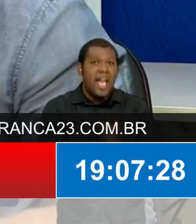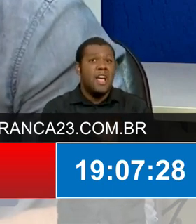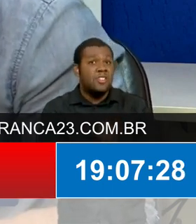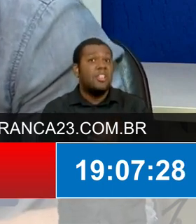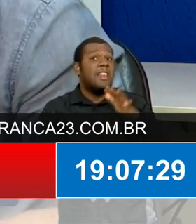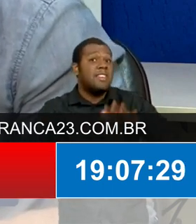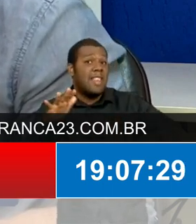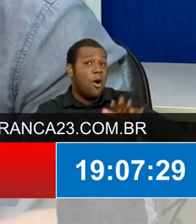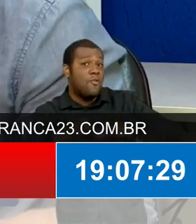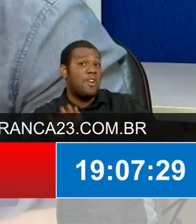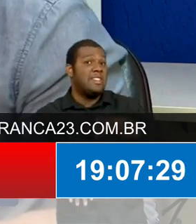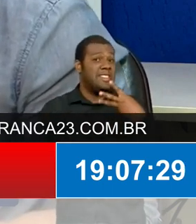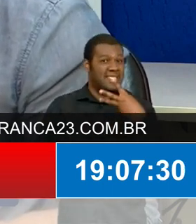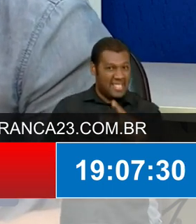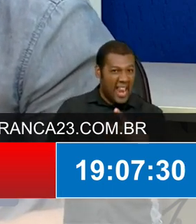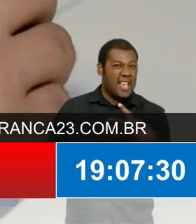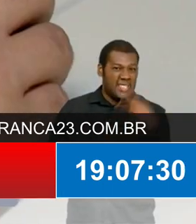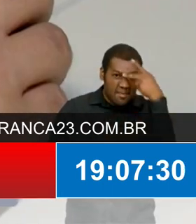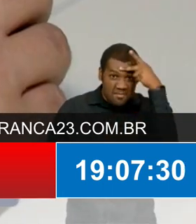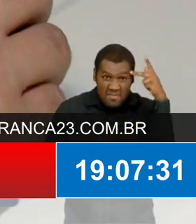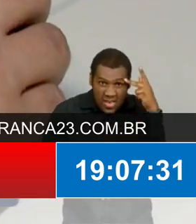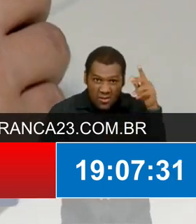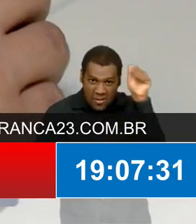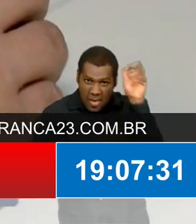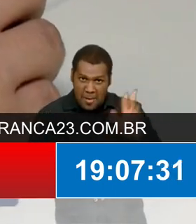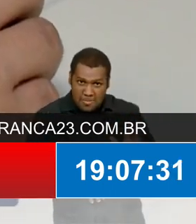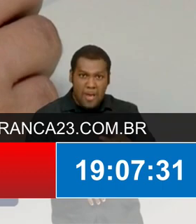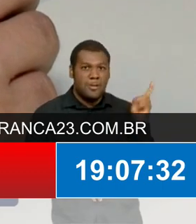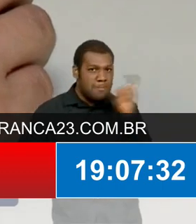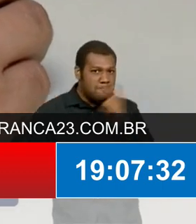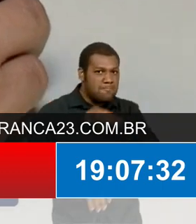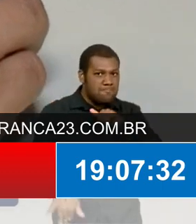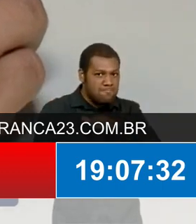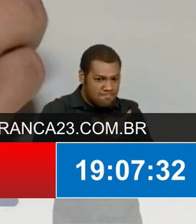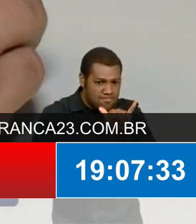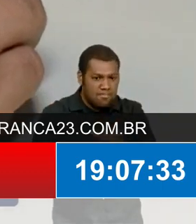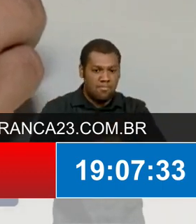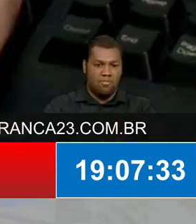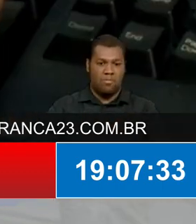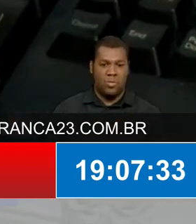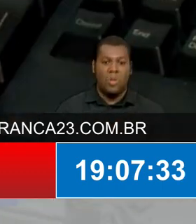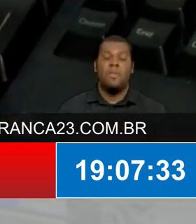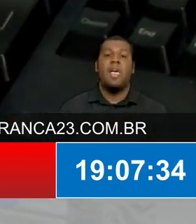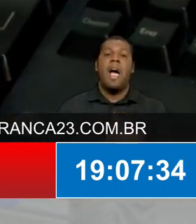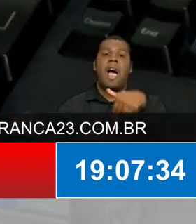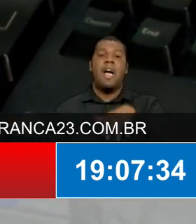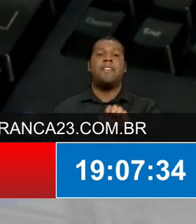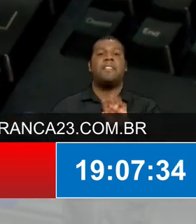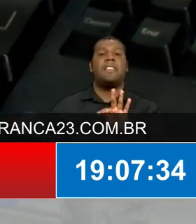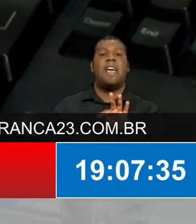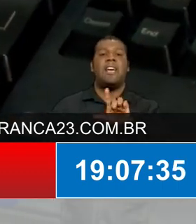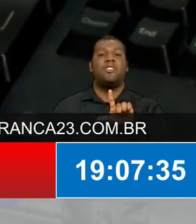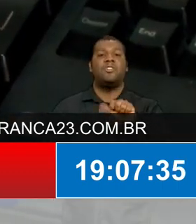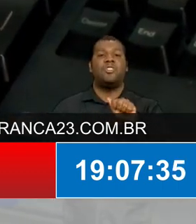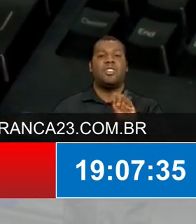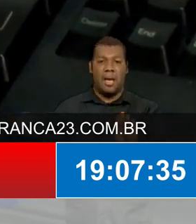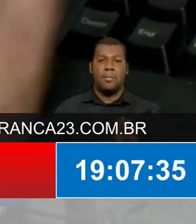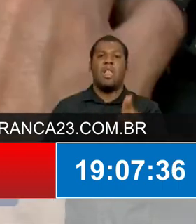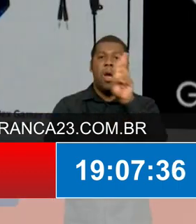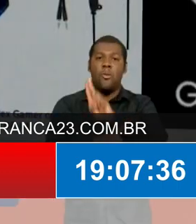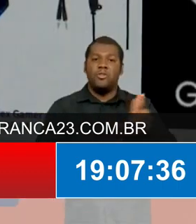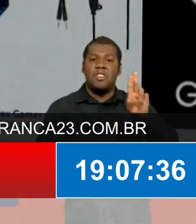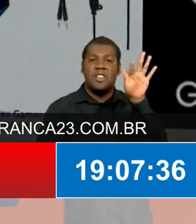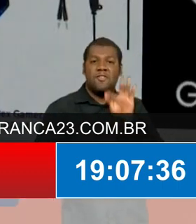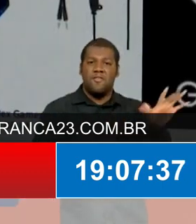ser tentativas de golpe. Segundo pesquisa feita pelo NetLab, da Universidade Federal do Rio de